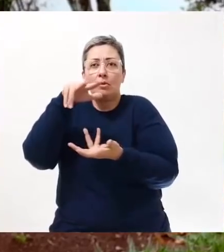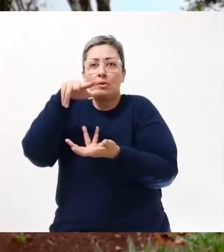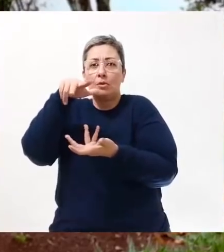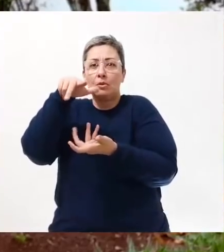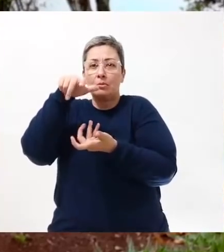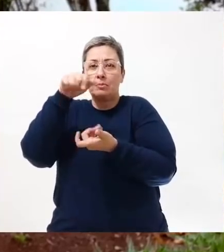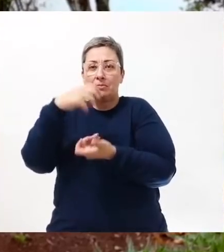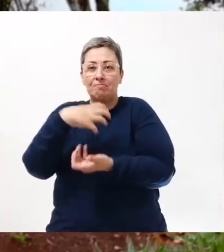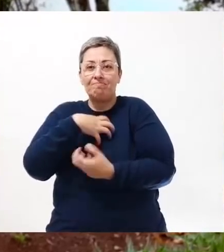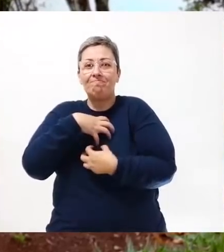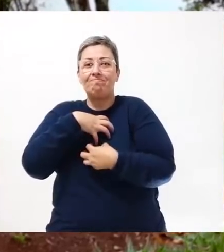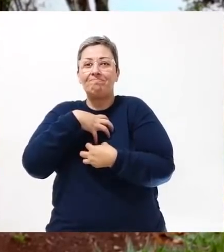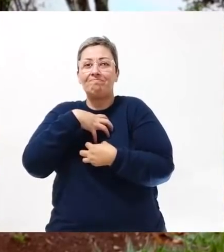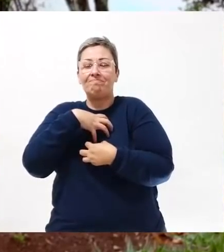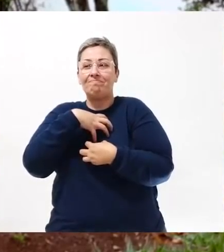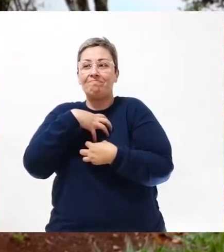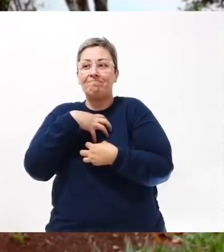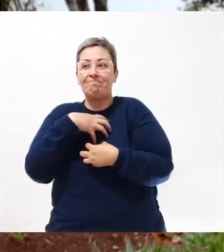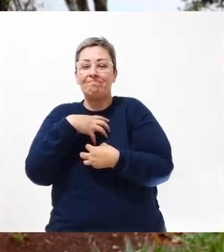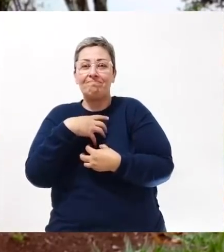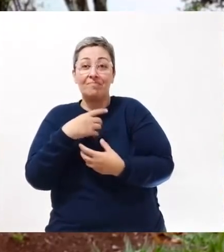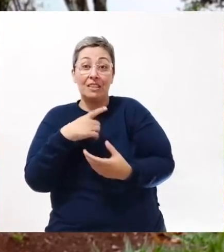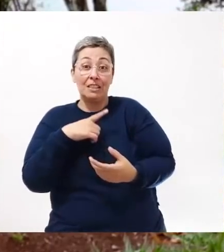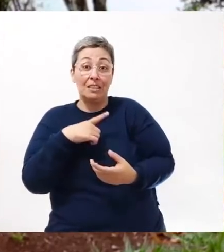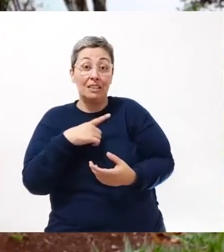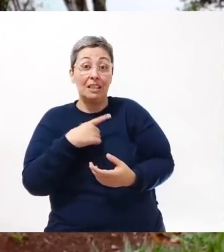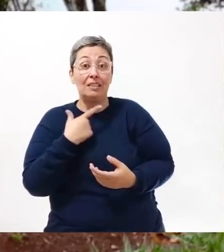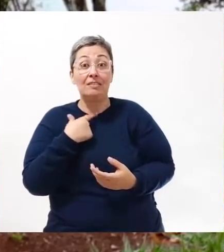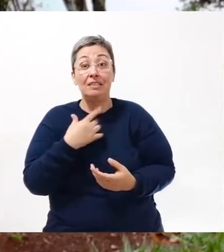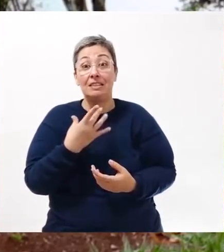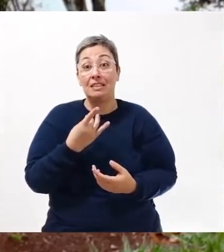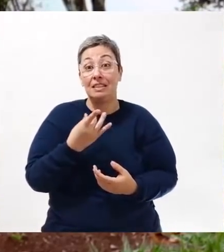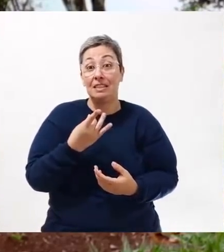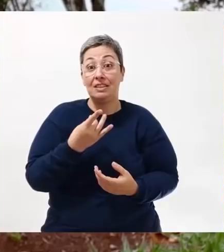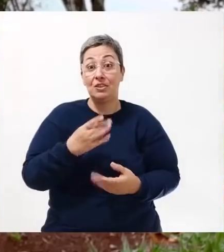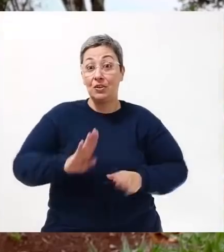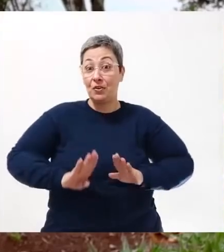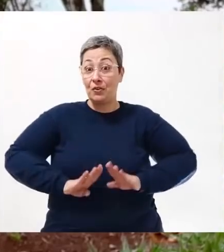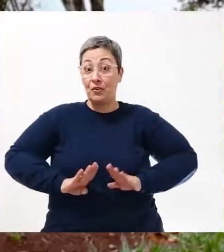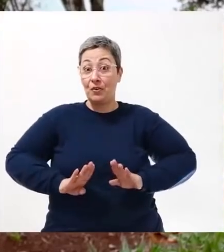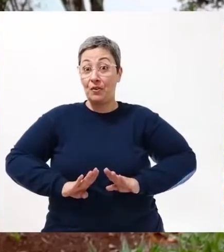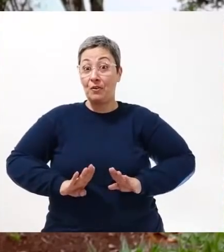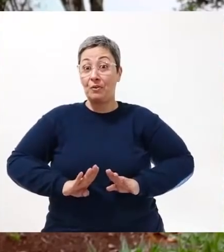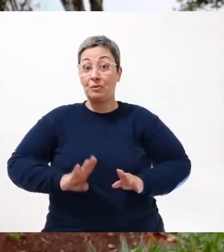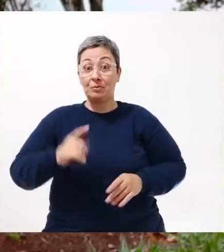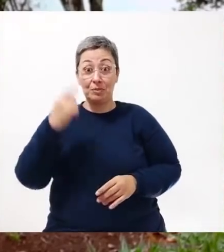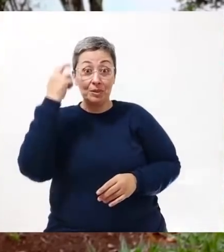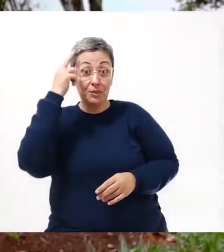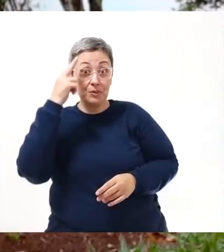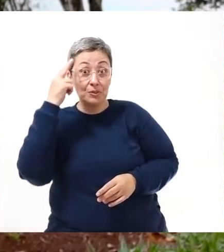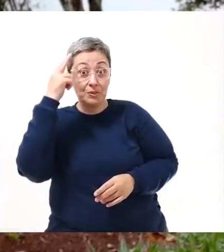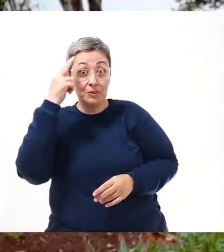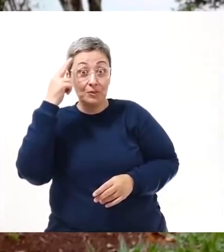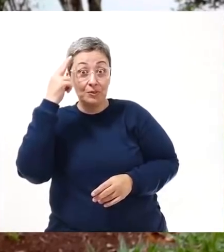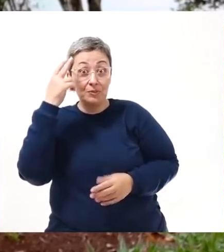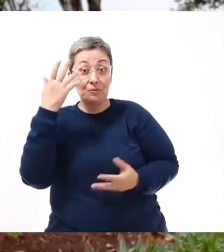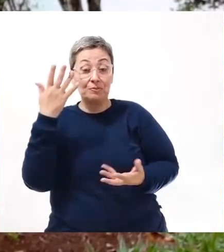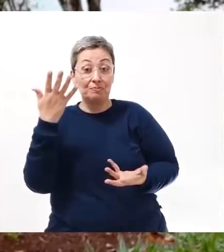Olhamos o mundo e sentimos sede, fome e